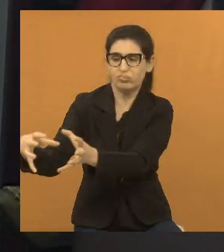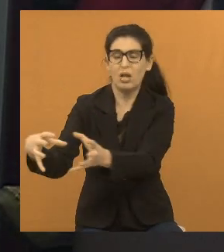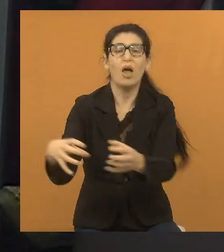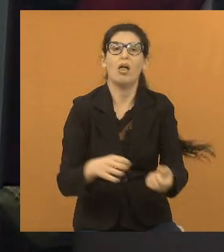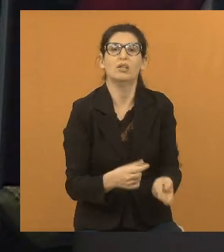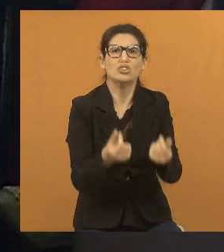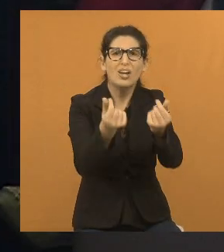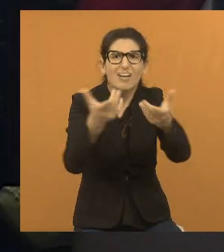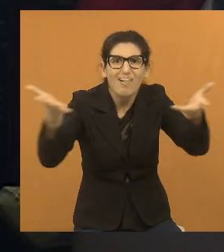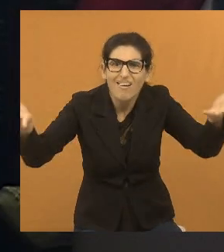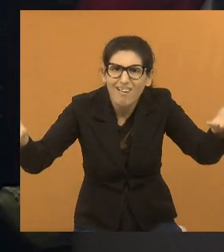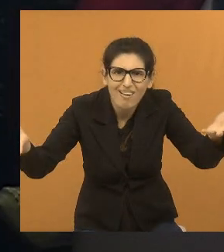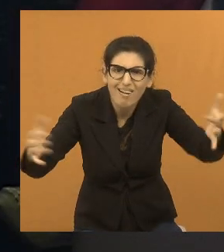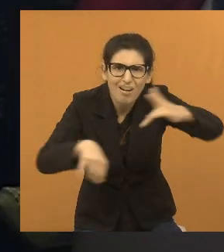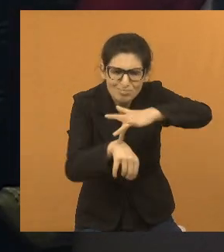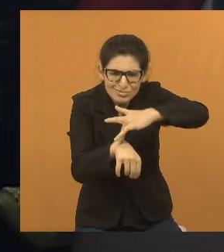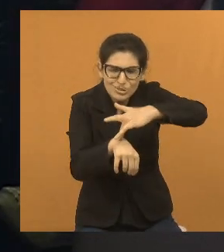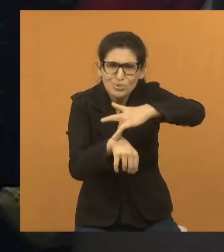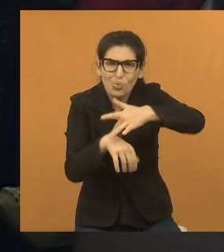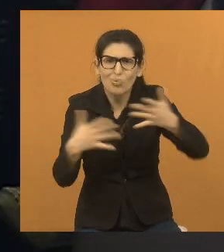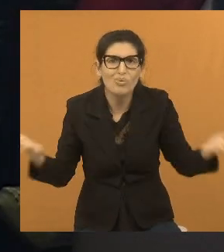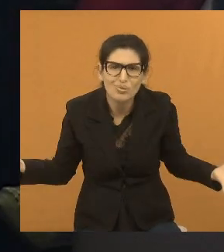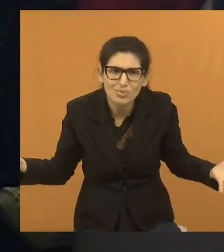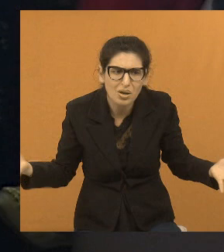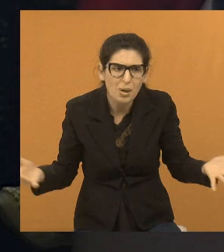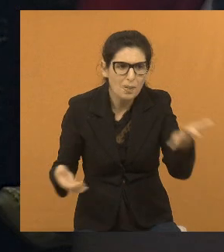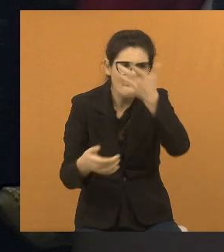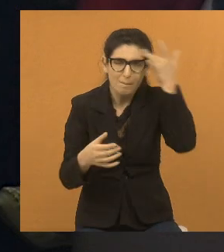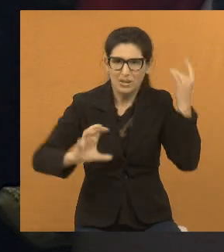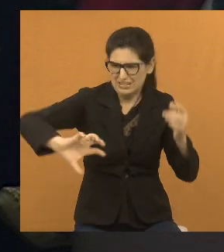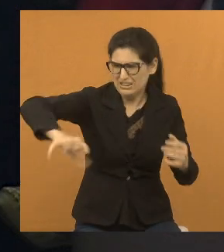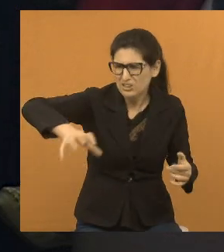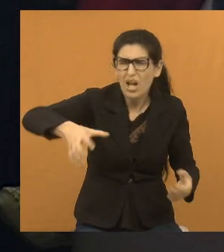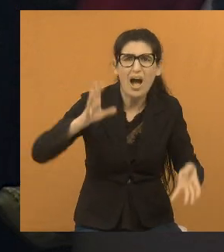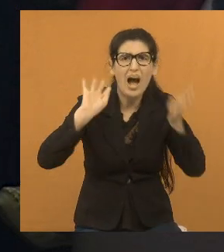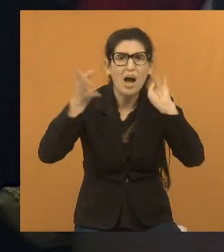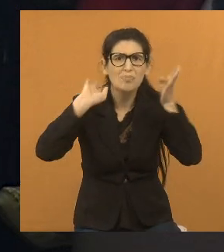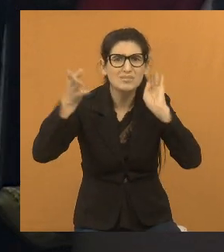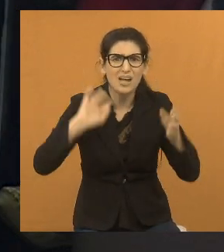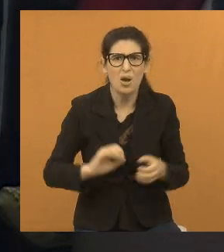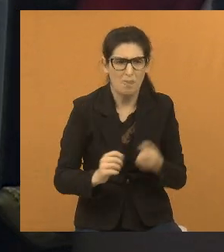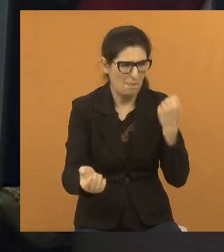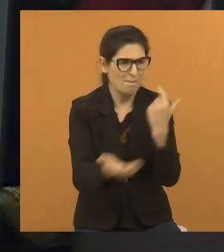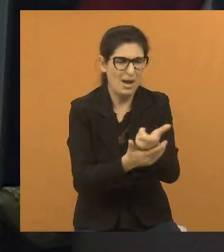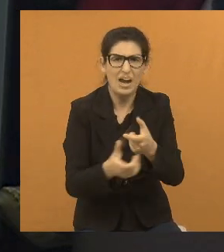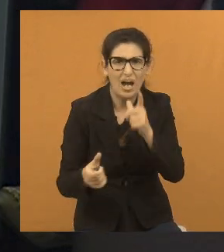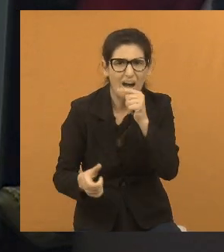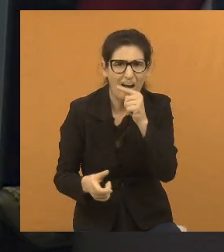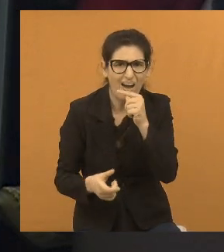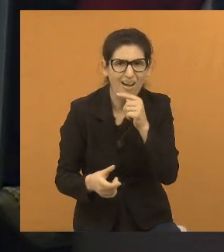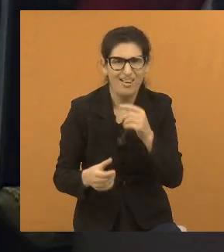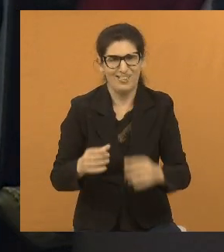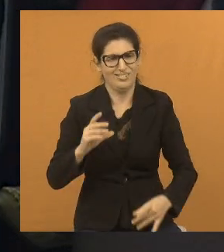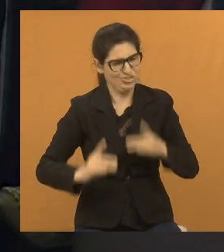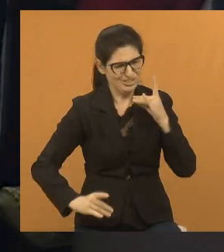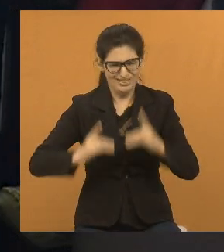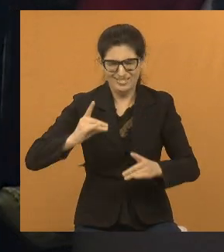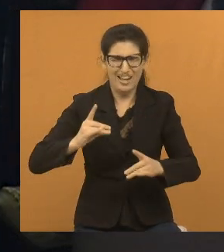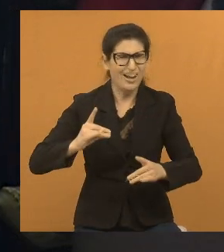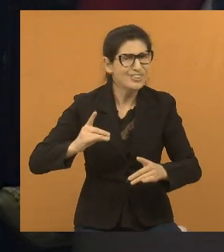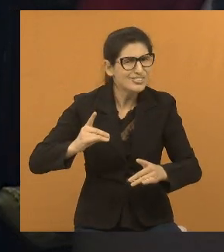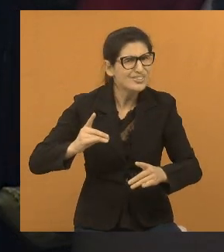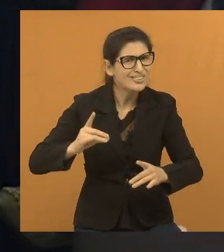quer dignidade. Instala água que todo mundo paga a conta. Não é colocar um registro no caminhão que vai resolver, vai trazer dignidade para ninguém, não. Eu